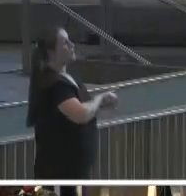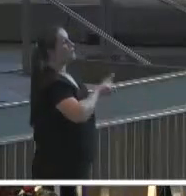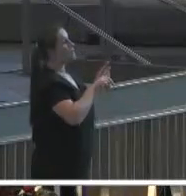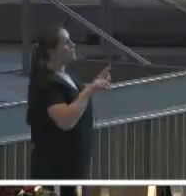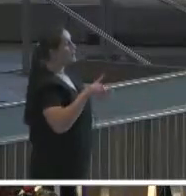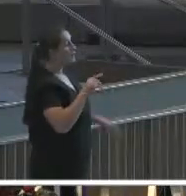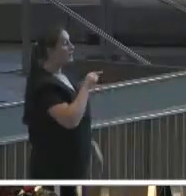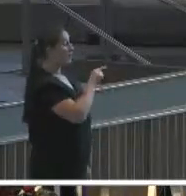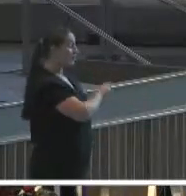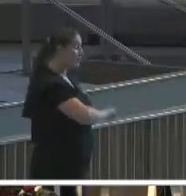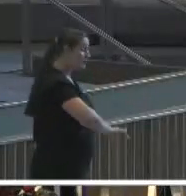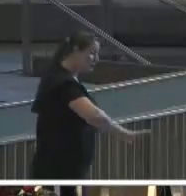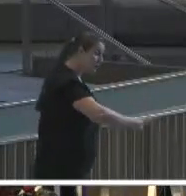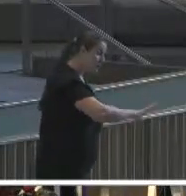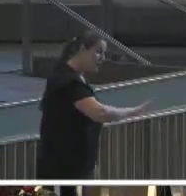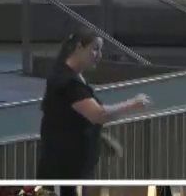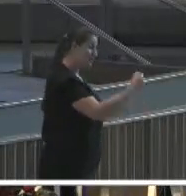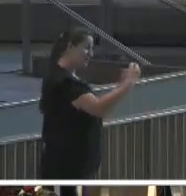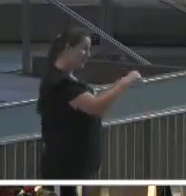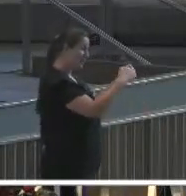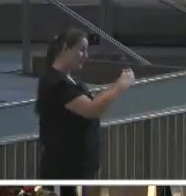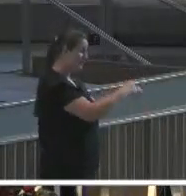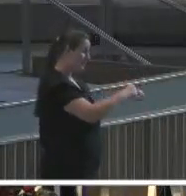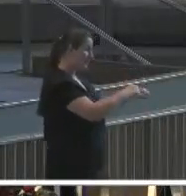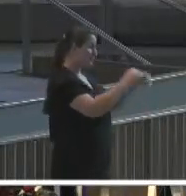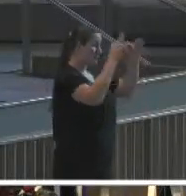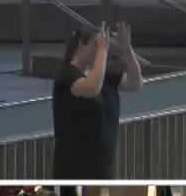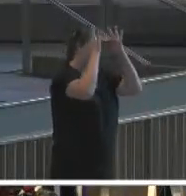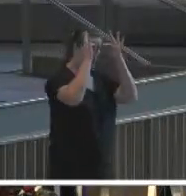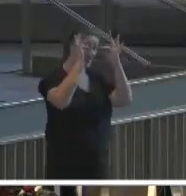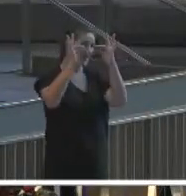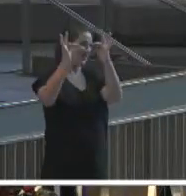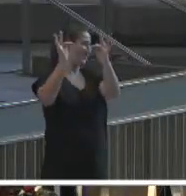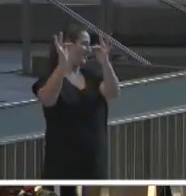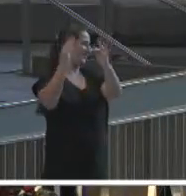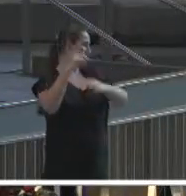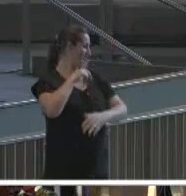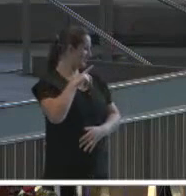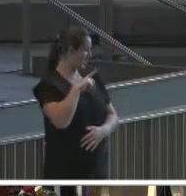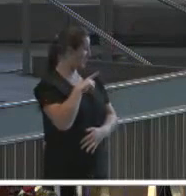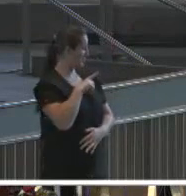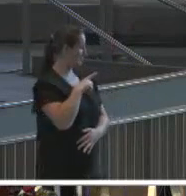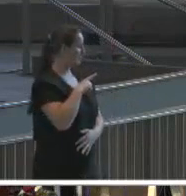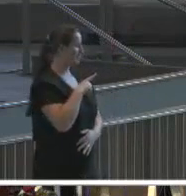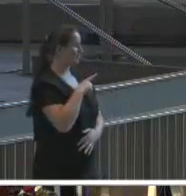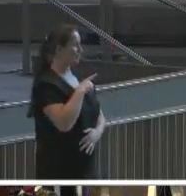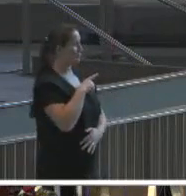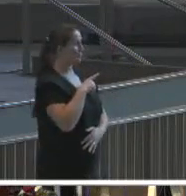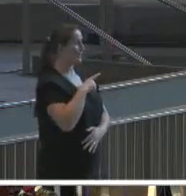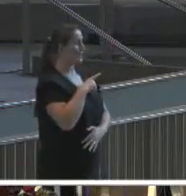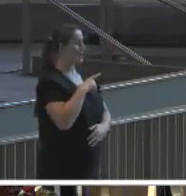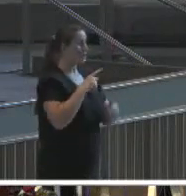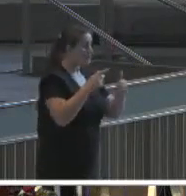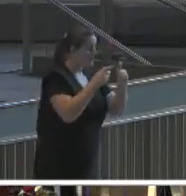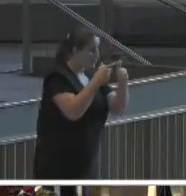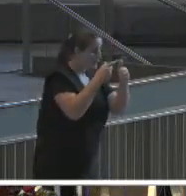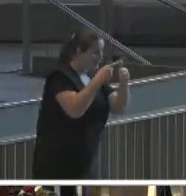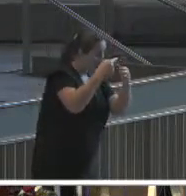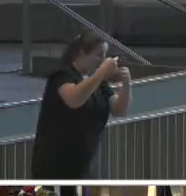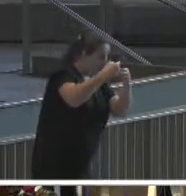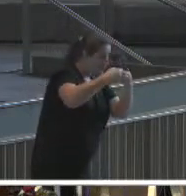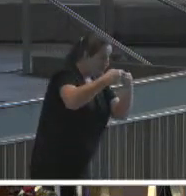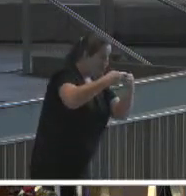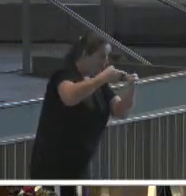Mas tem uma contrapartida. A contrapartida é que nessa primeira cidade em que vocês